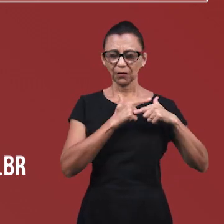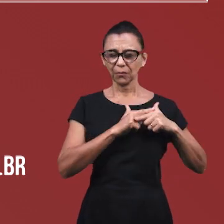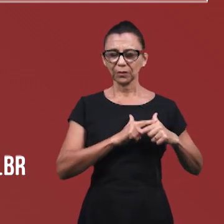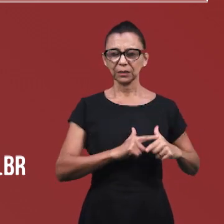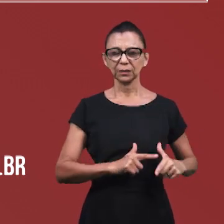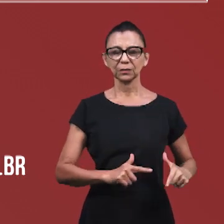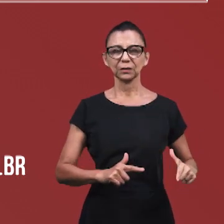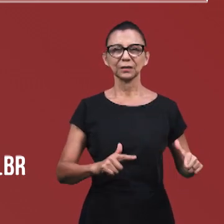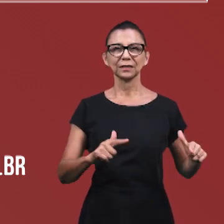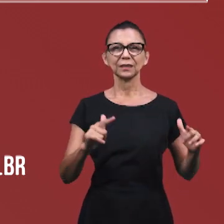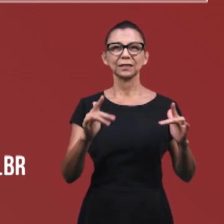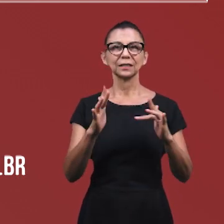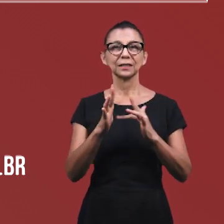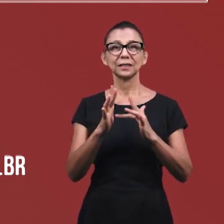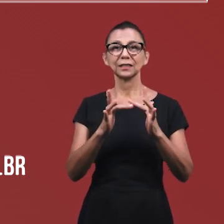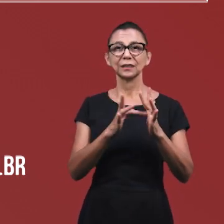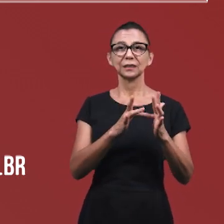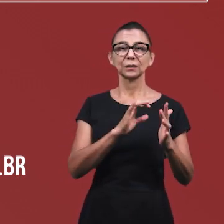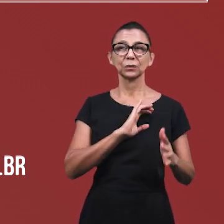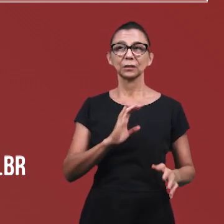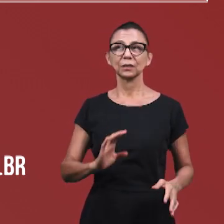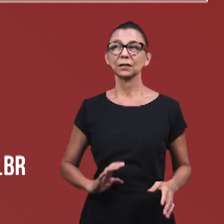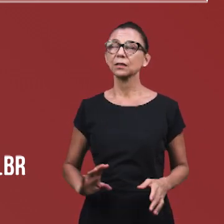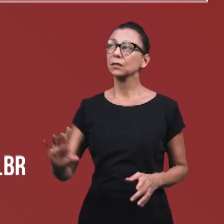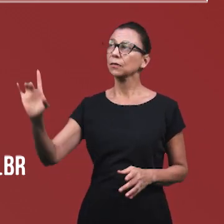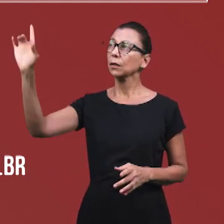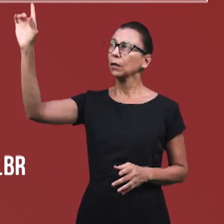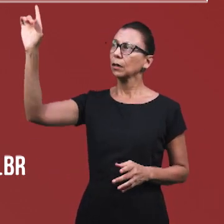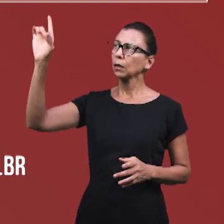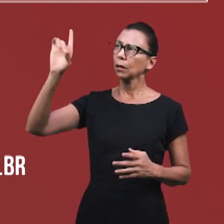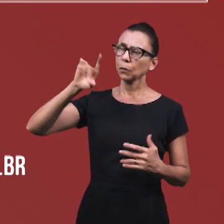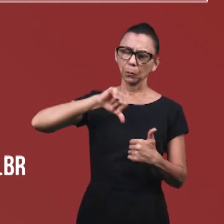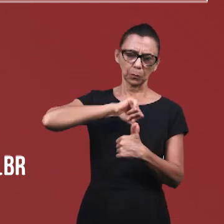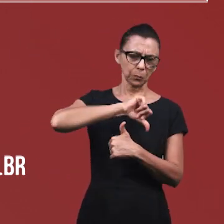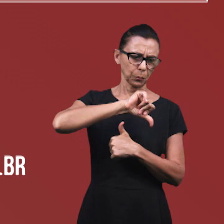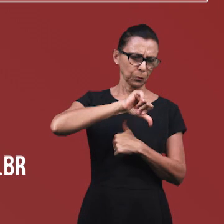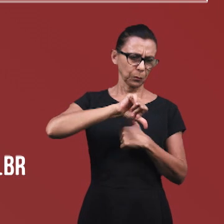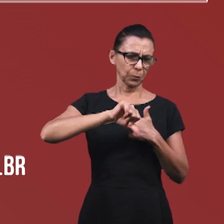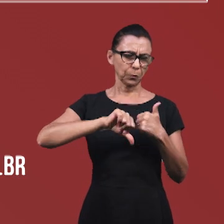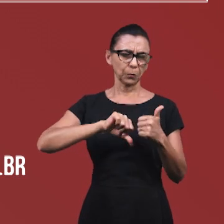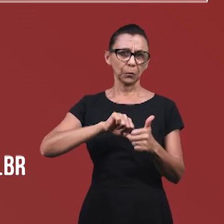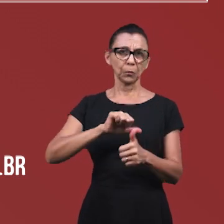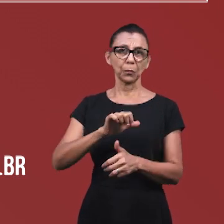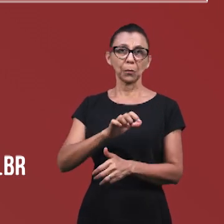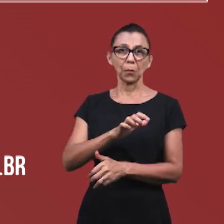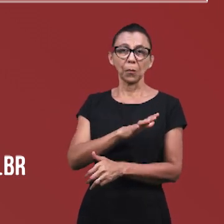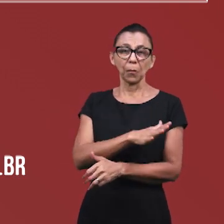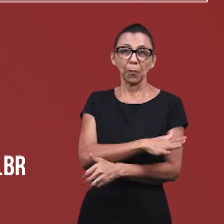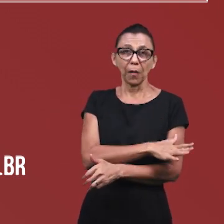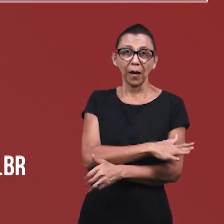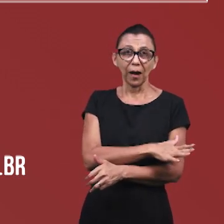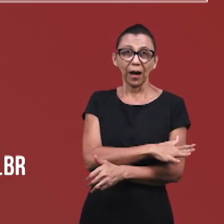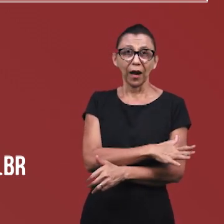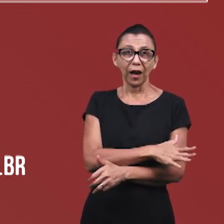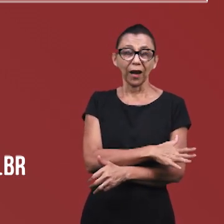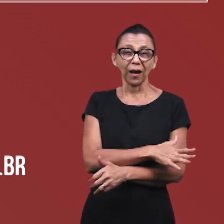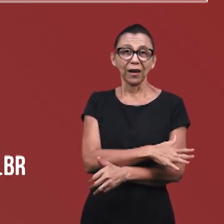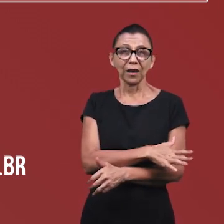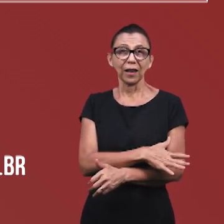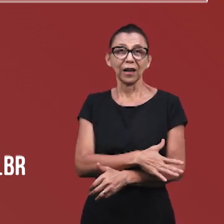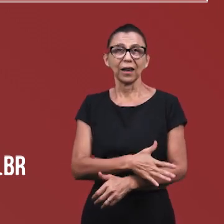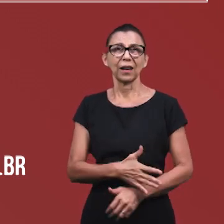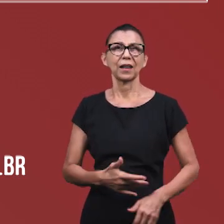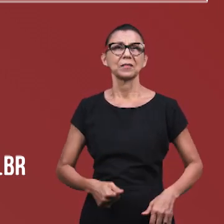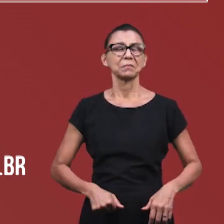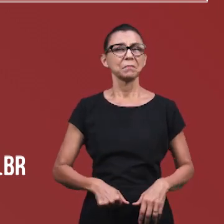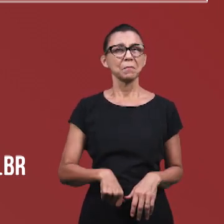vazia, Jesus Cristo transformou. Não tinha paz